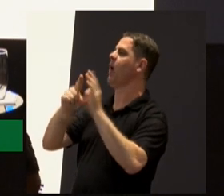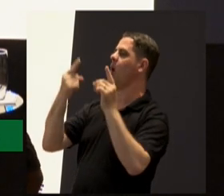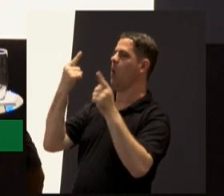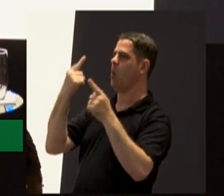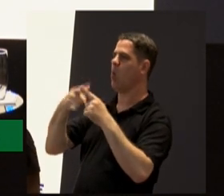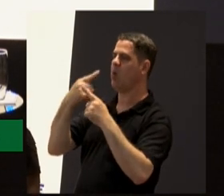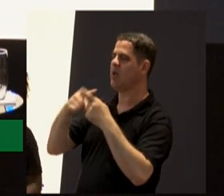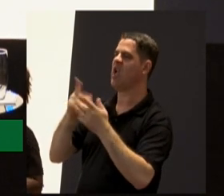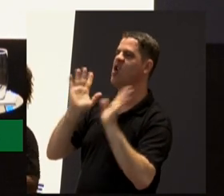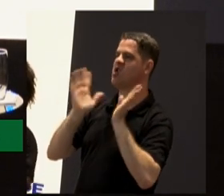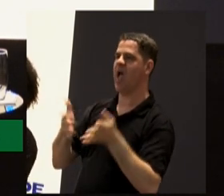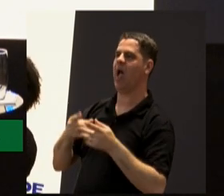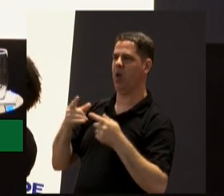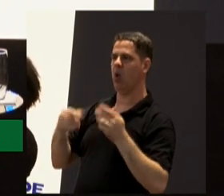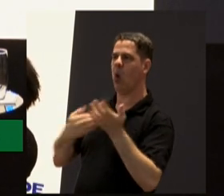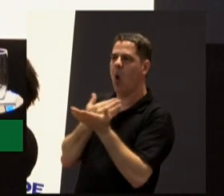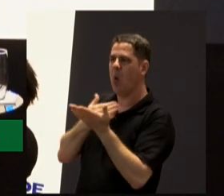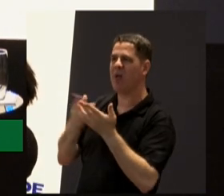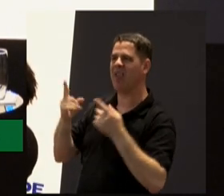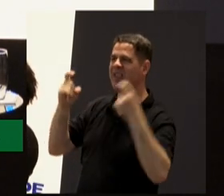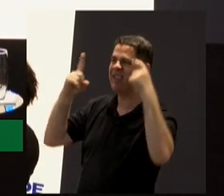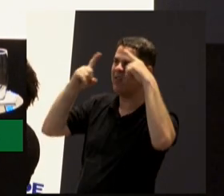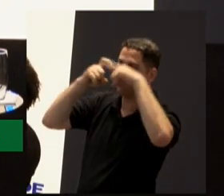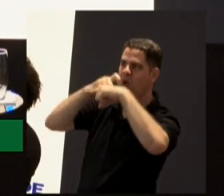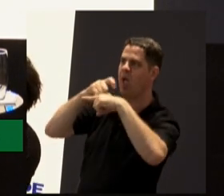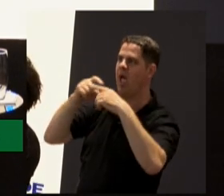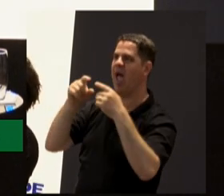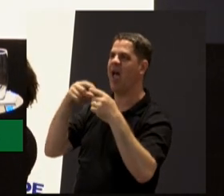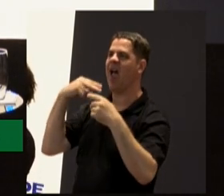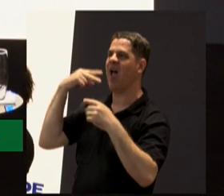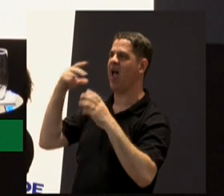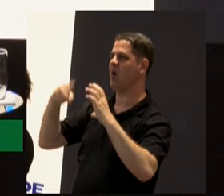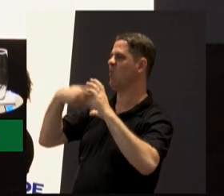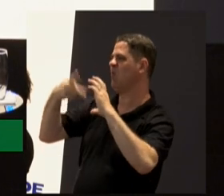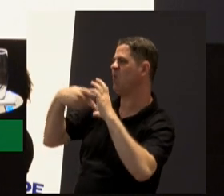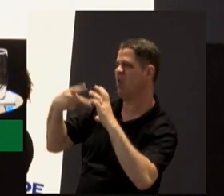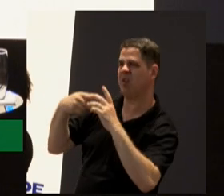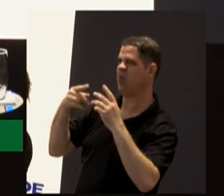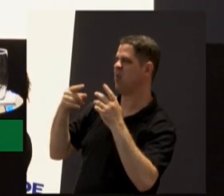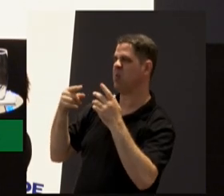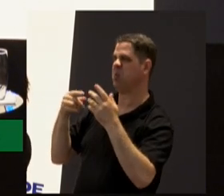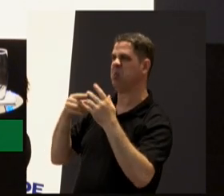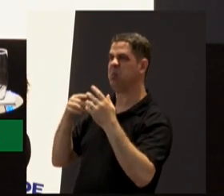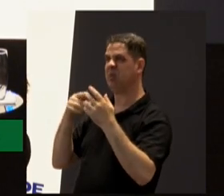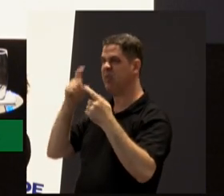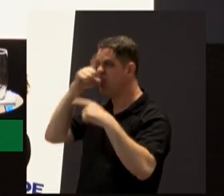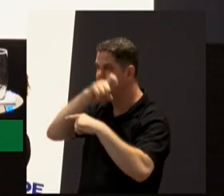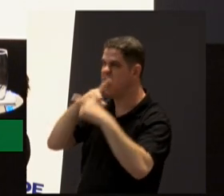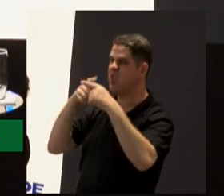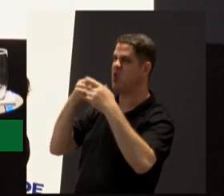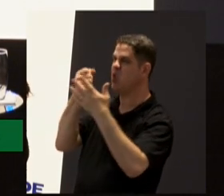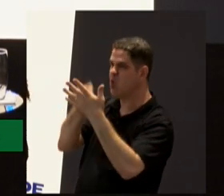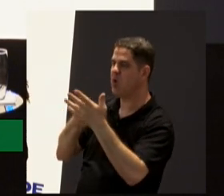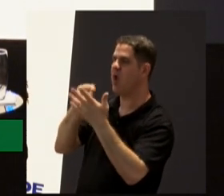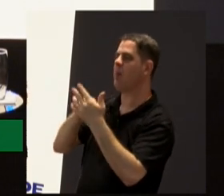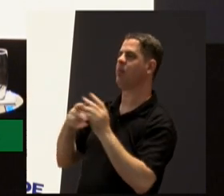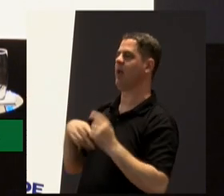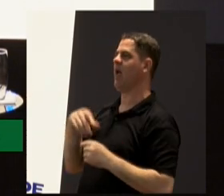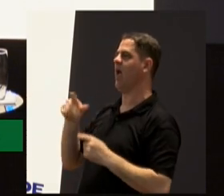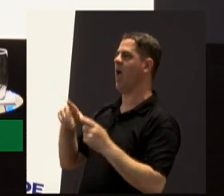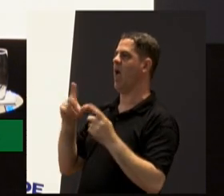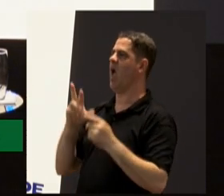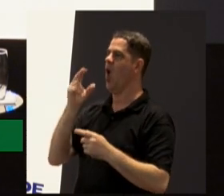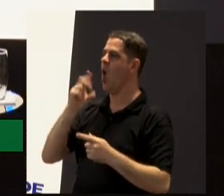Tivemos profundas dificuldades na aprovação, contamos com a presença também importante da professora